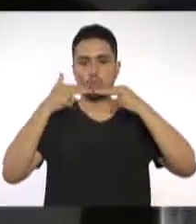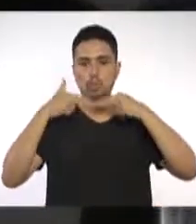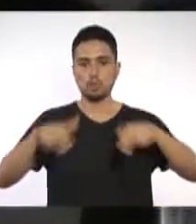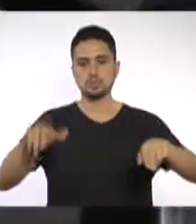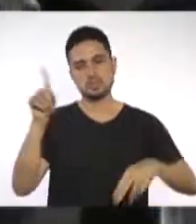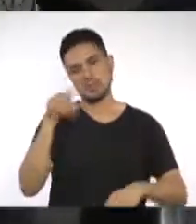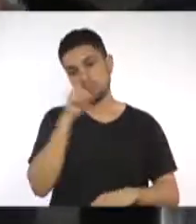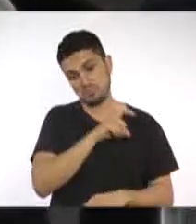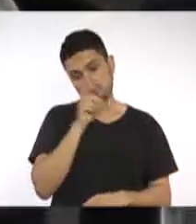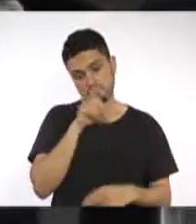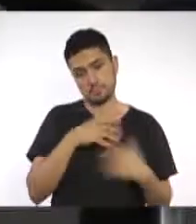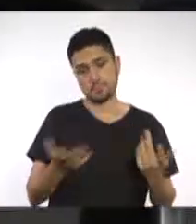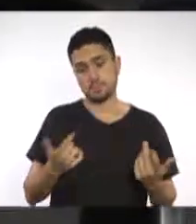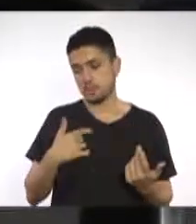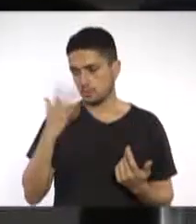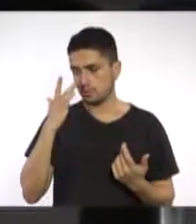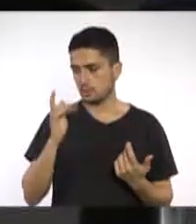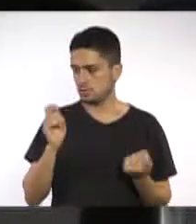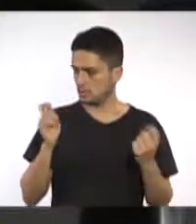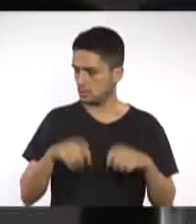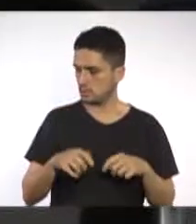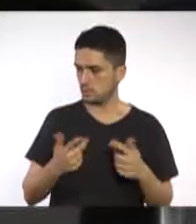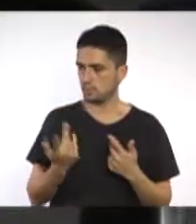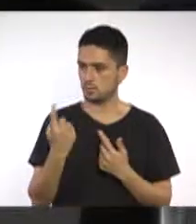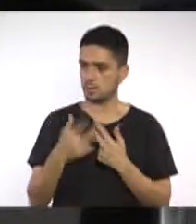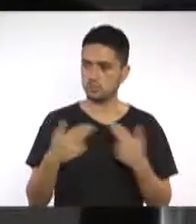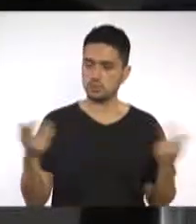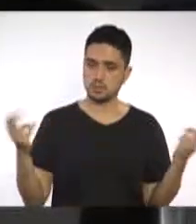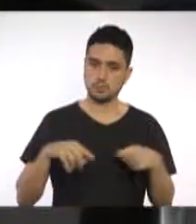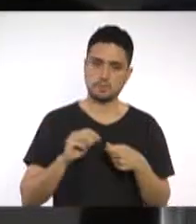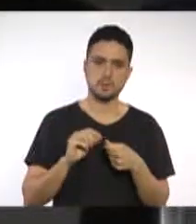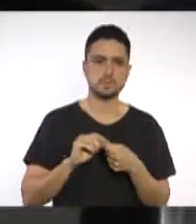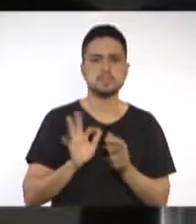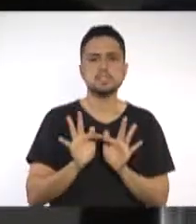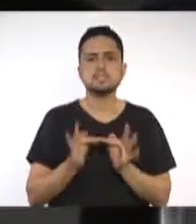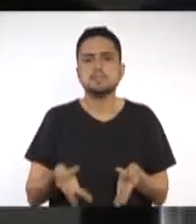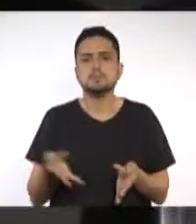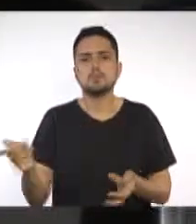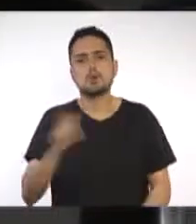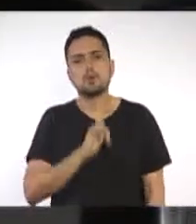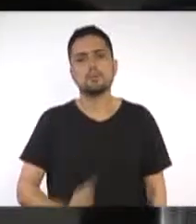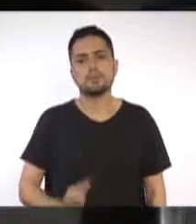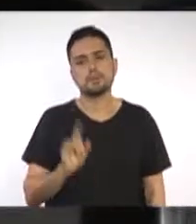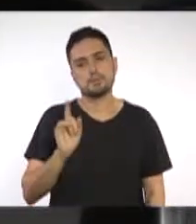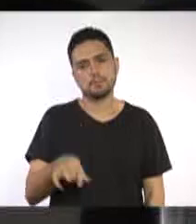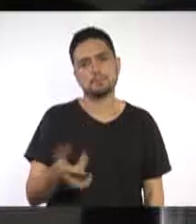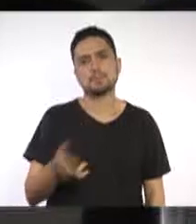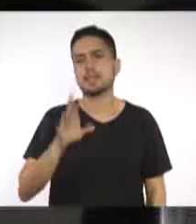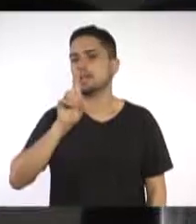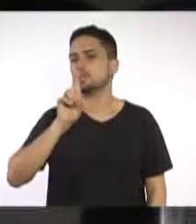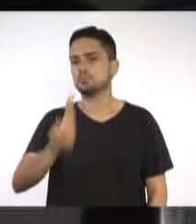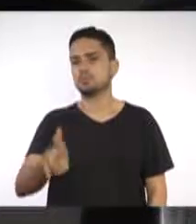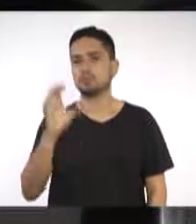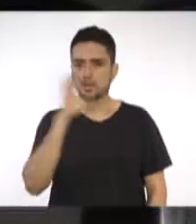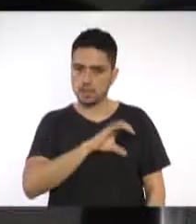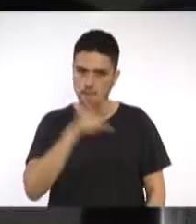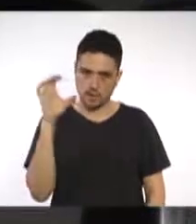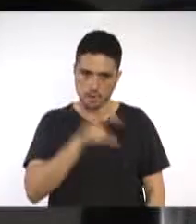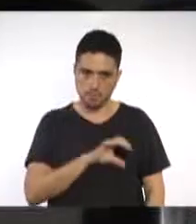verdadeira, eu acho que um gesto que poderia ter sido feito minimamente pelo governo era a resposta imediata